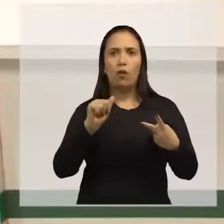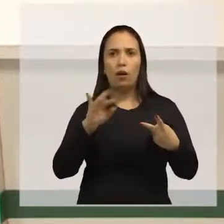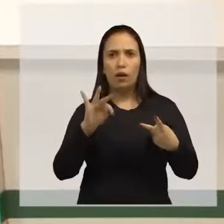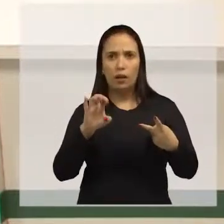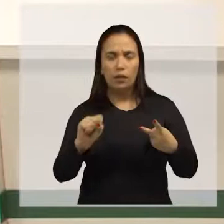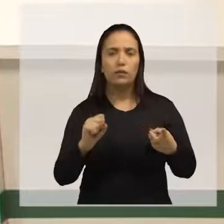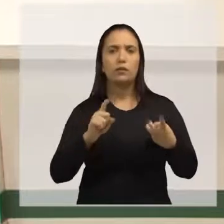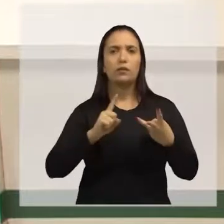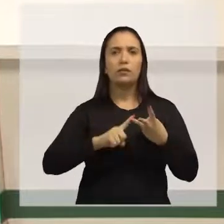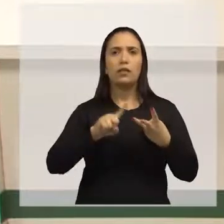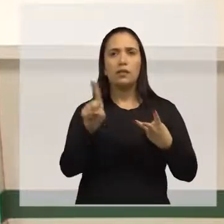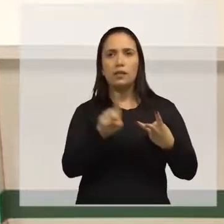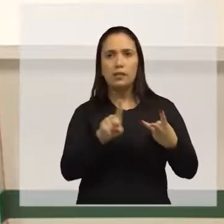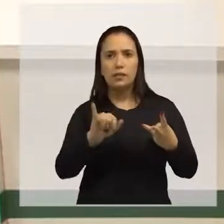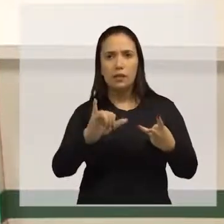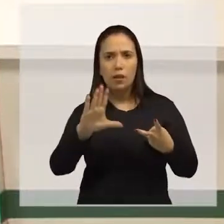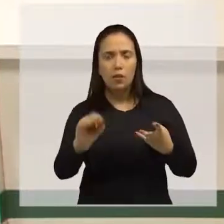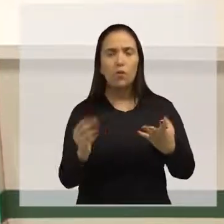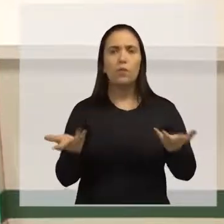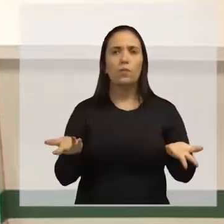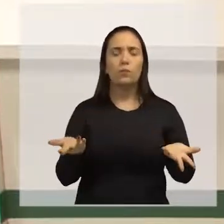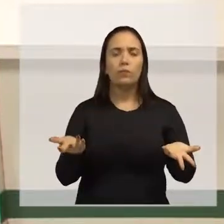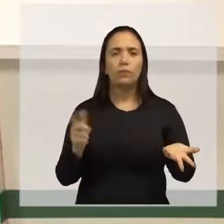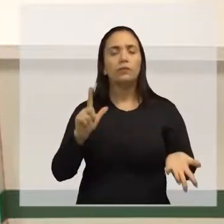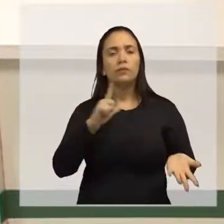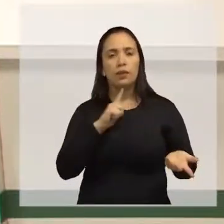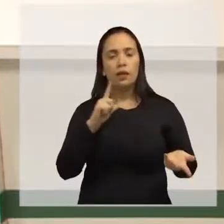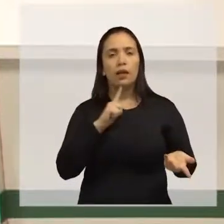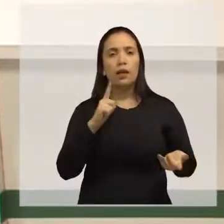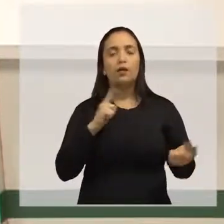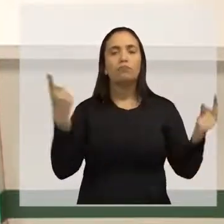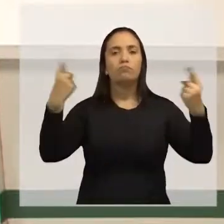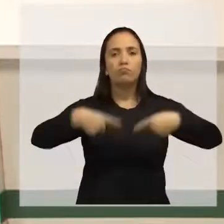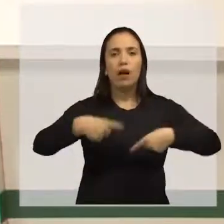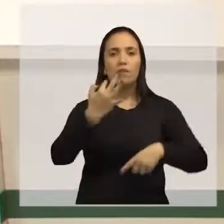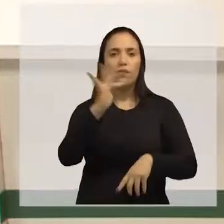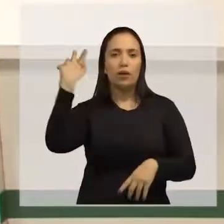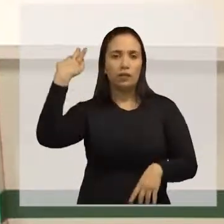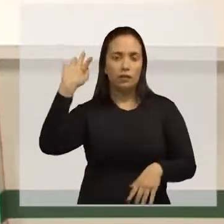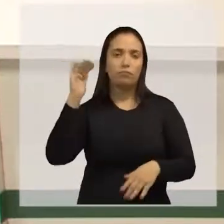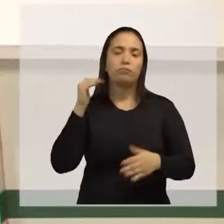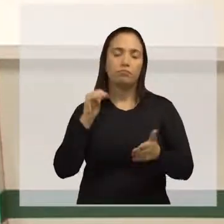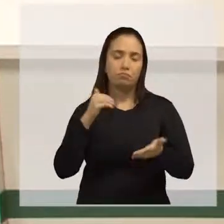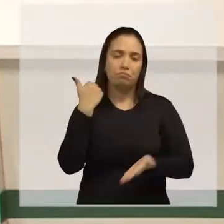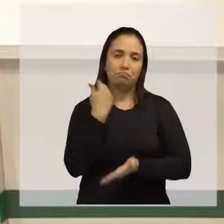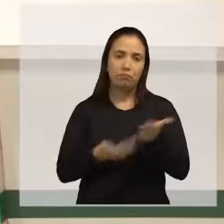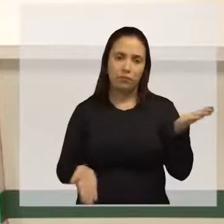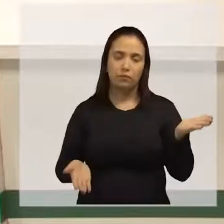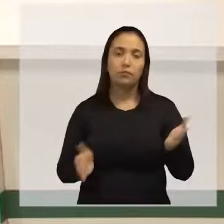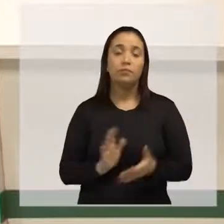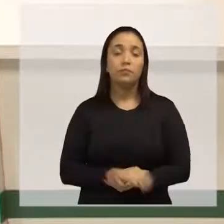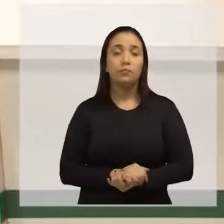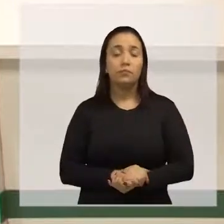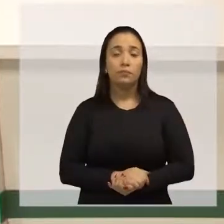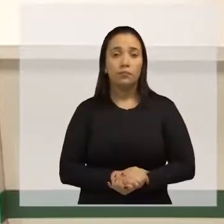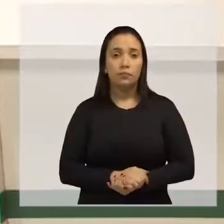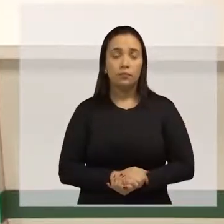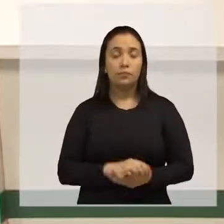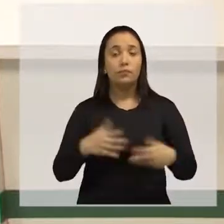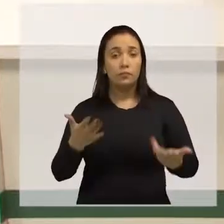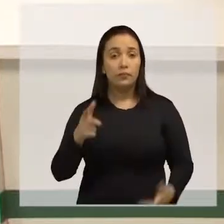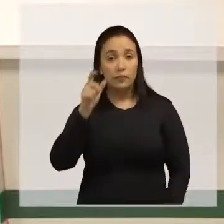gente saiu. Nós saímos contra a França. Contra a França. E foi nas quartas também, né, Luiz? E o interessante é que nesse